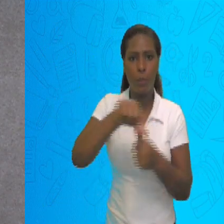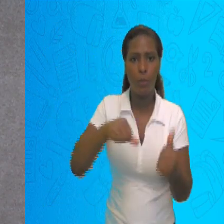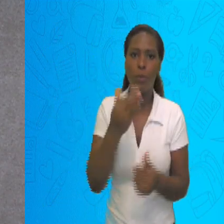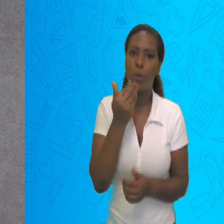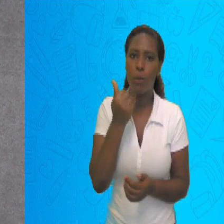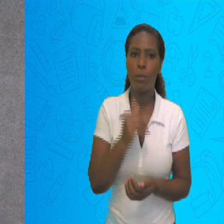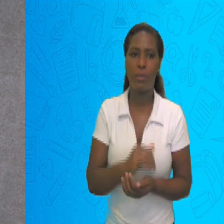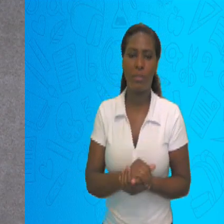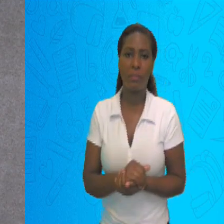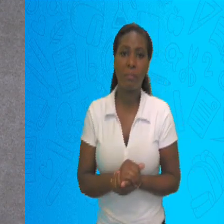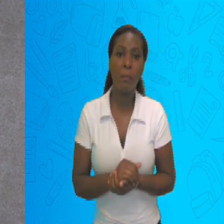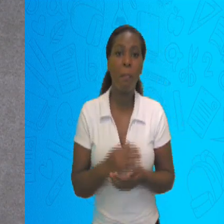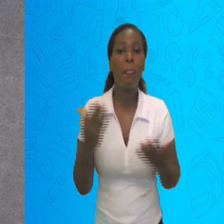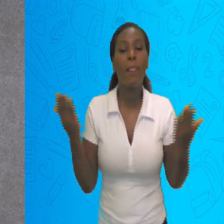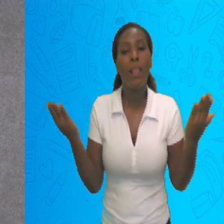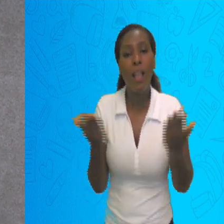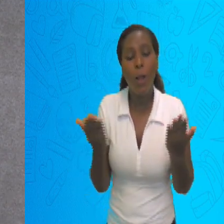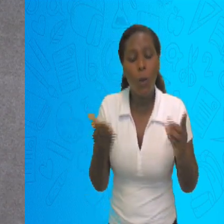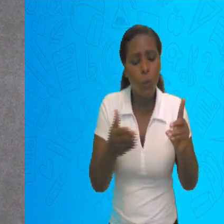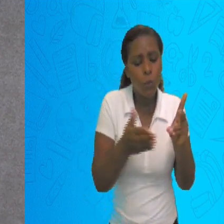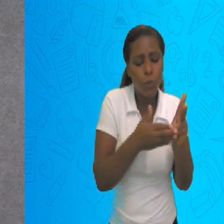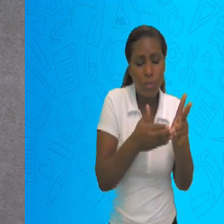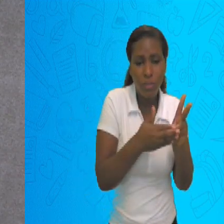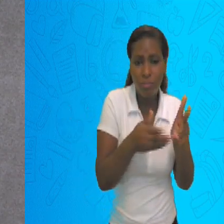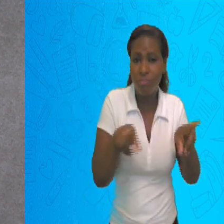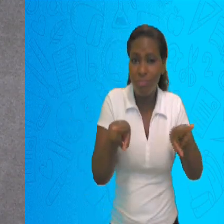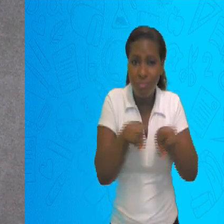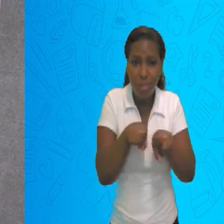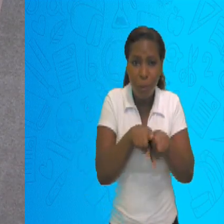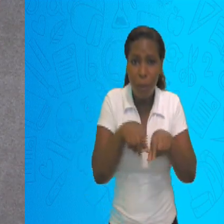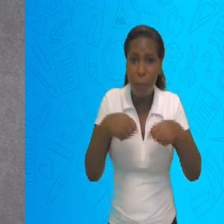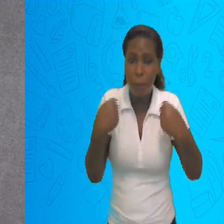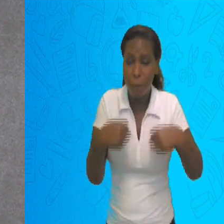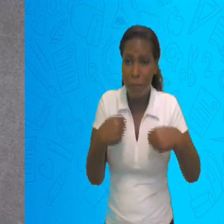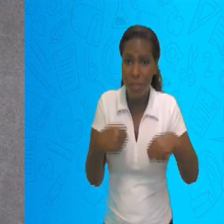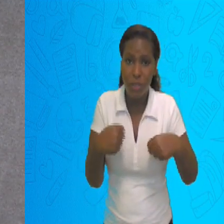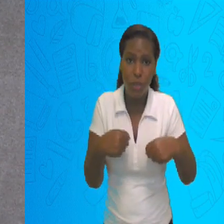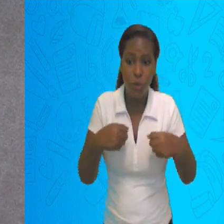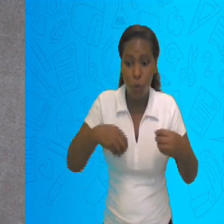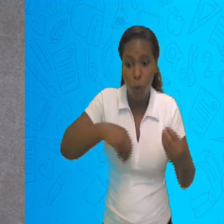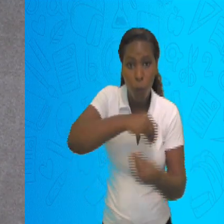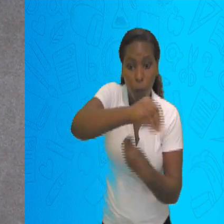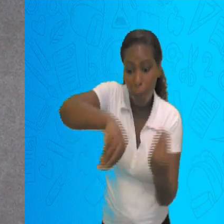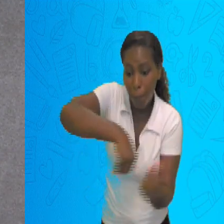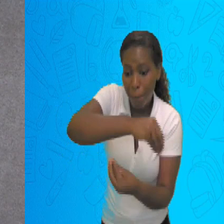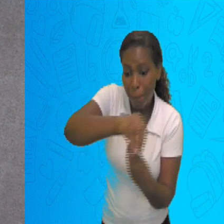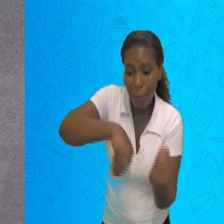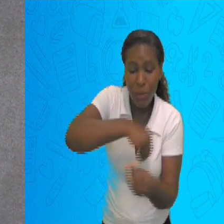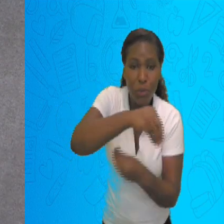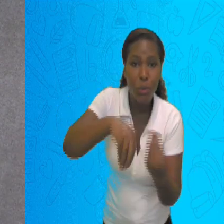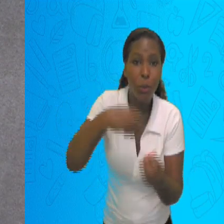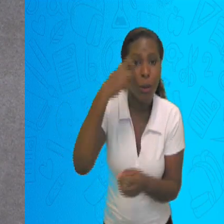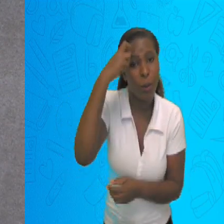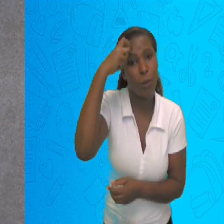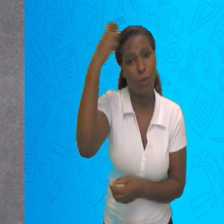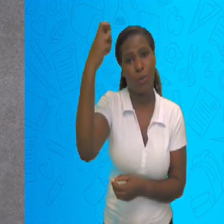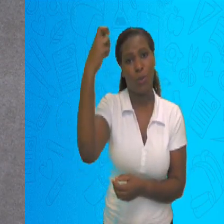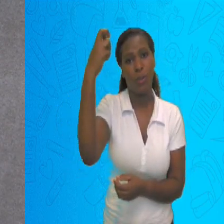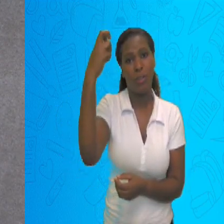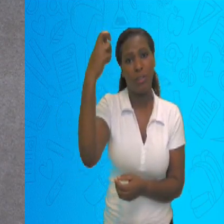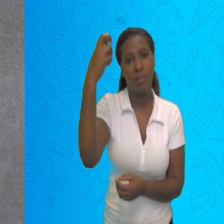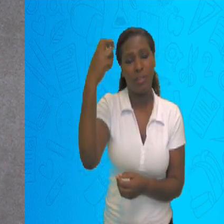modo de vida urbano e rural foi uma coisa ruim para a cultura deles.